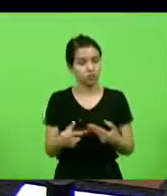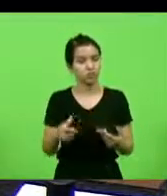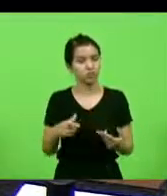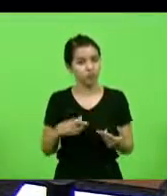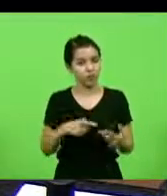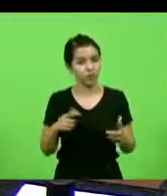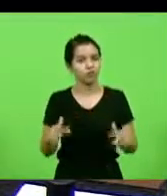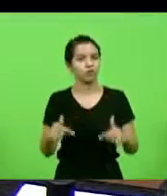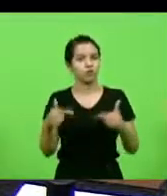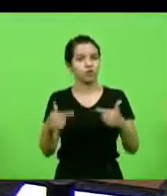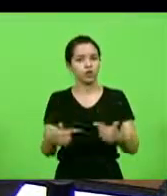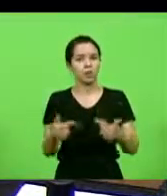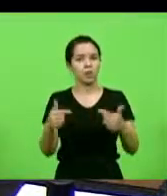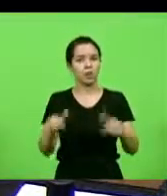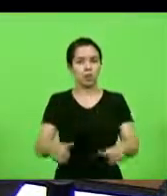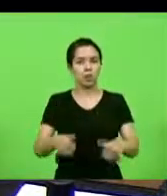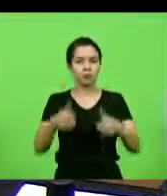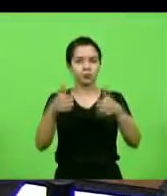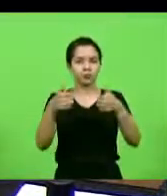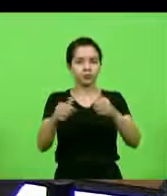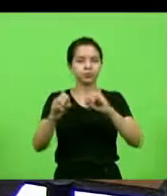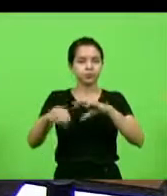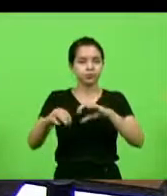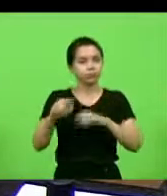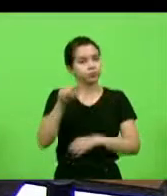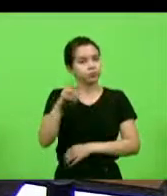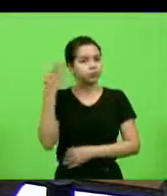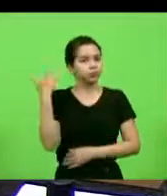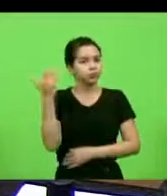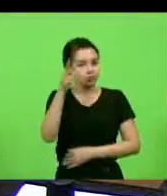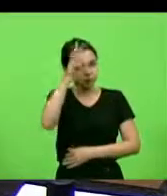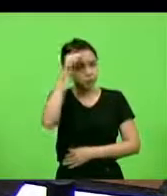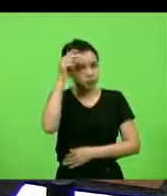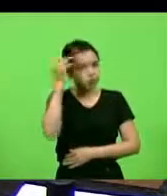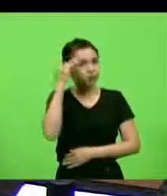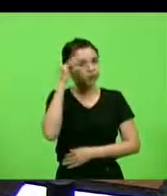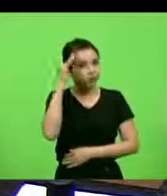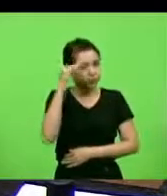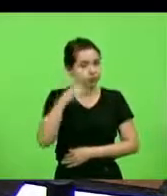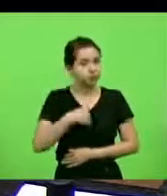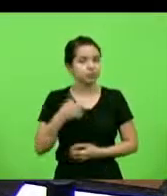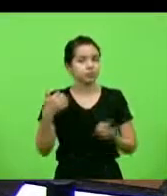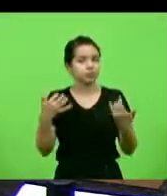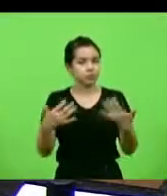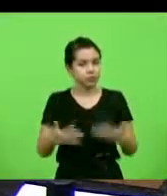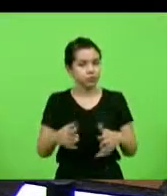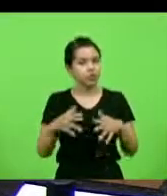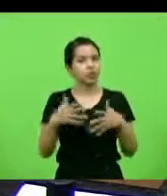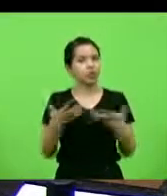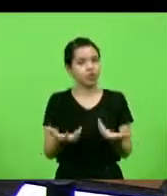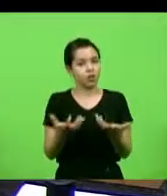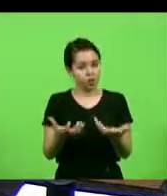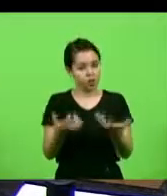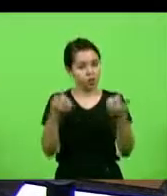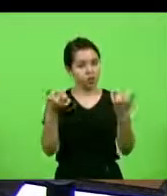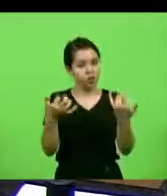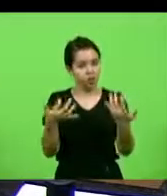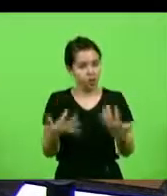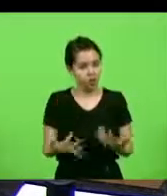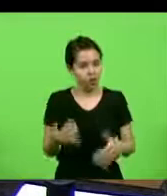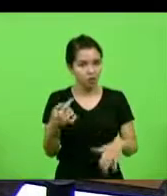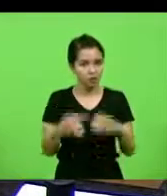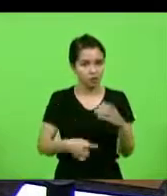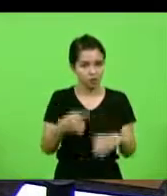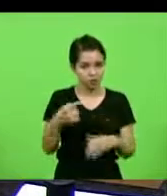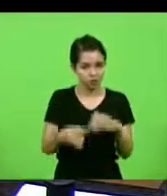Vossa Excelência já foi prefeito, entende bem do que eu estou falando, né? Então, eu quero aqui dizer que a comissão